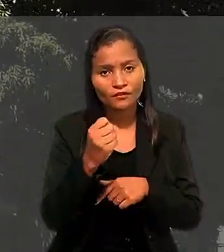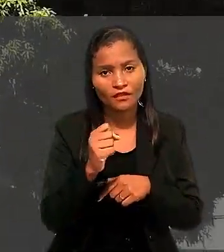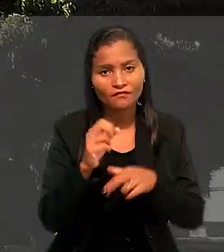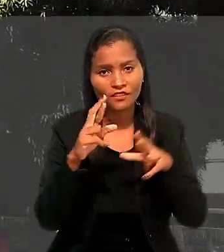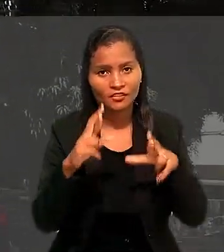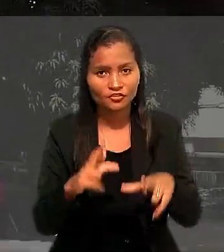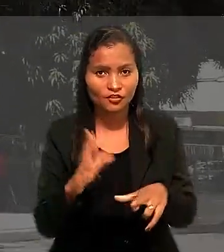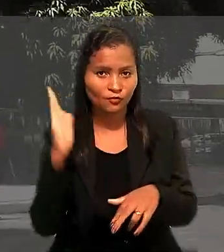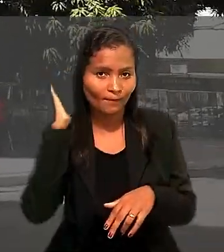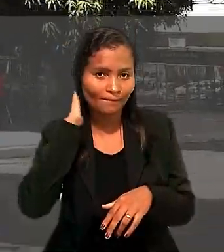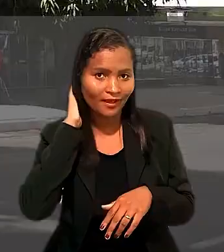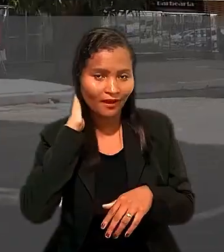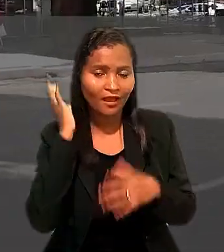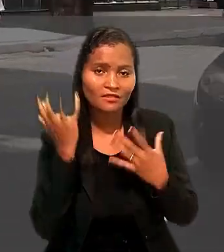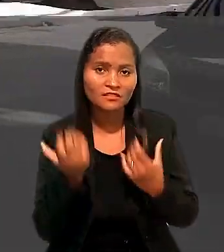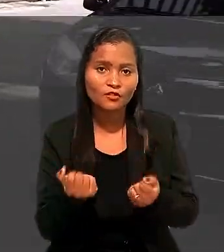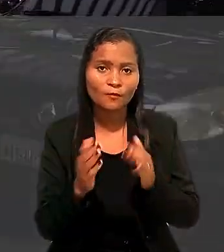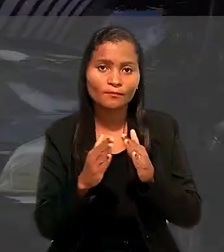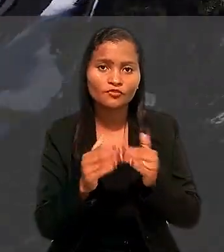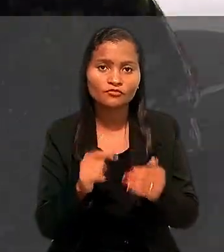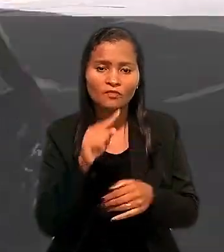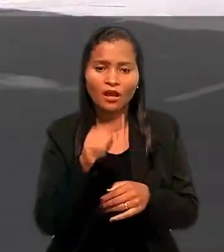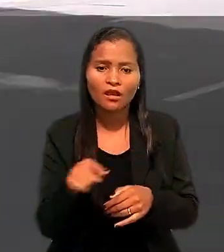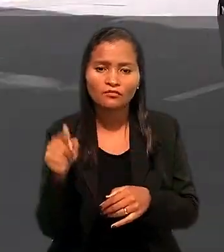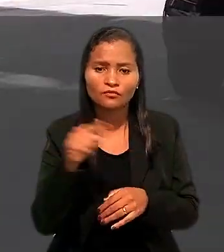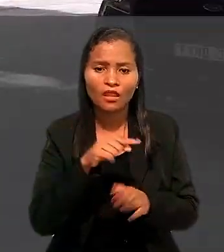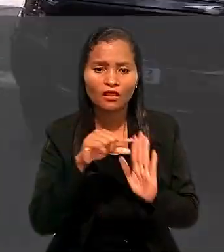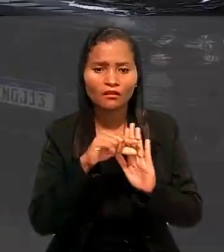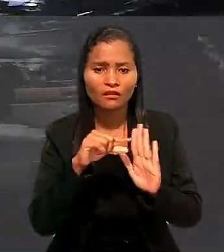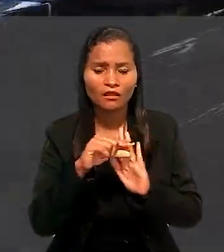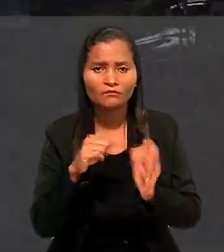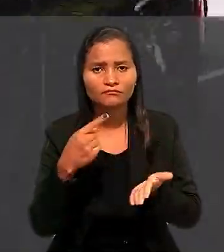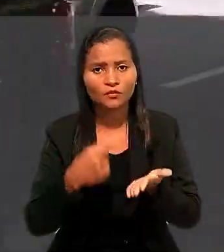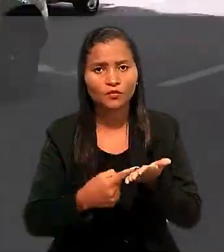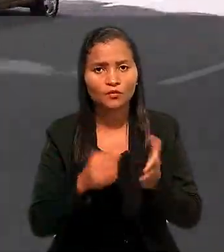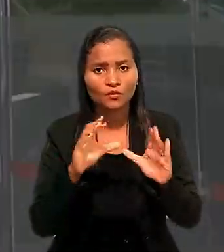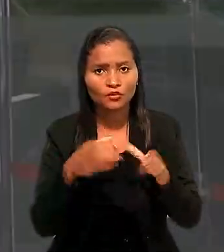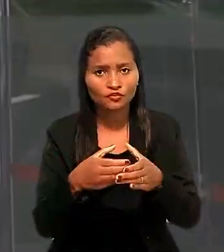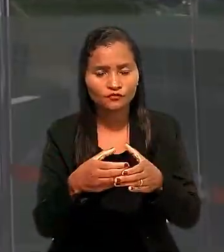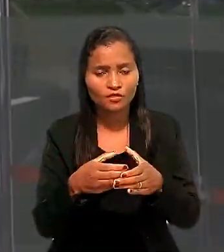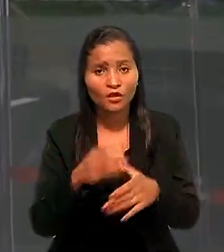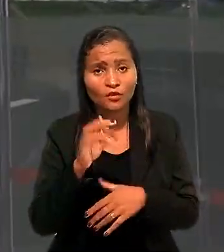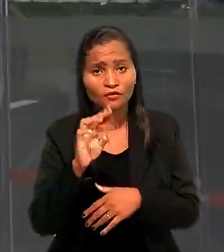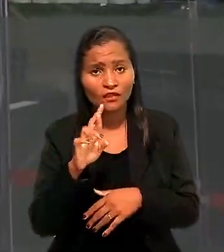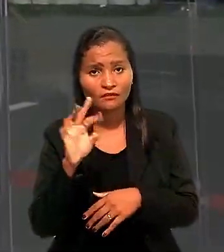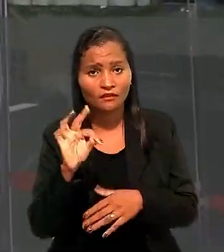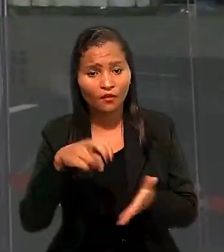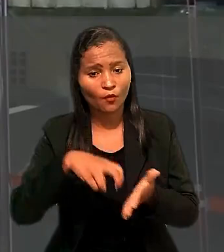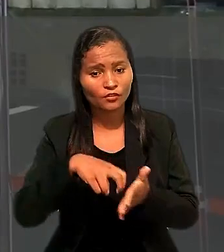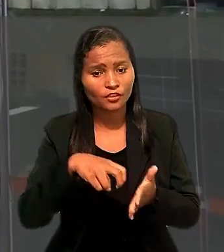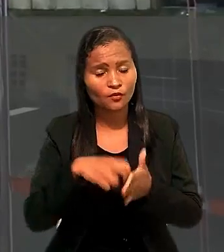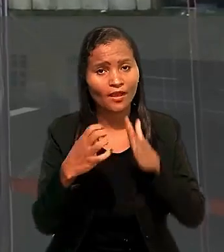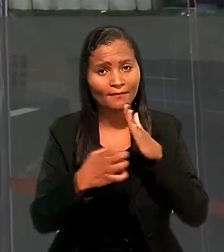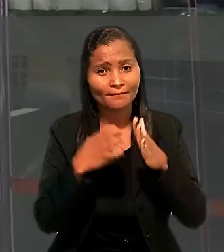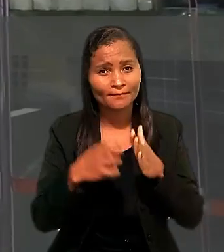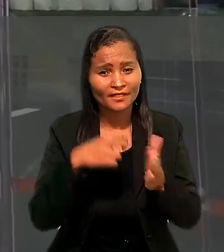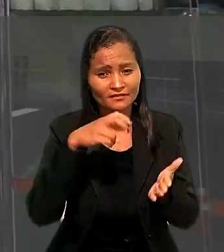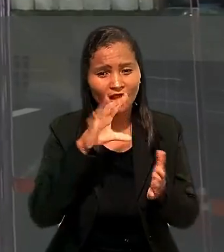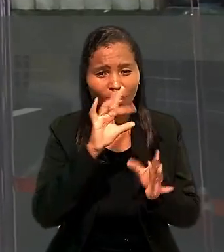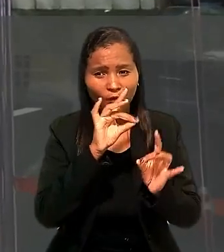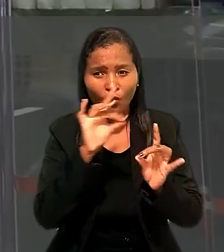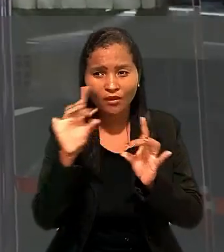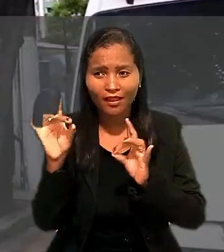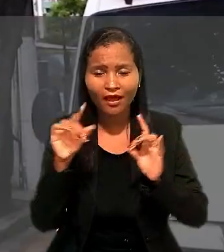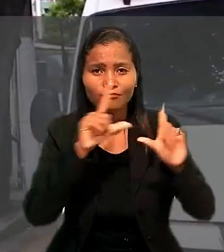Região no Pará acolheu o pedido para anular a cláusula da convenção coletiva. O TRT condenou a empresa a colar em